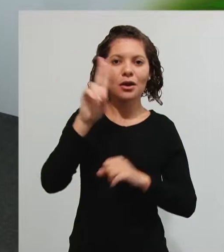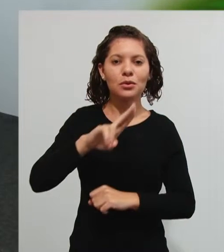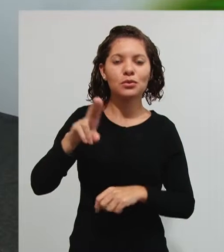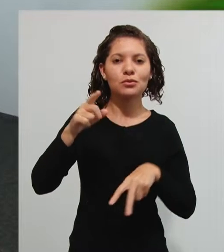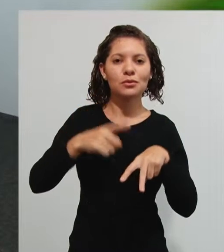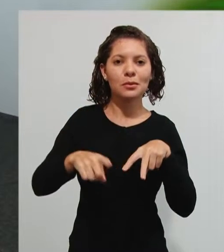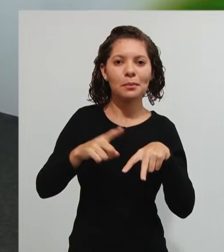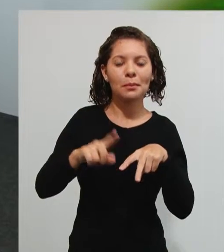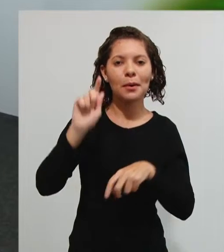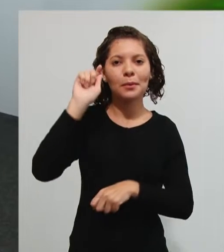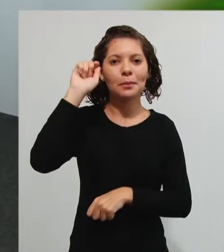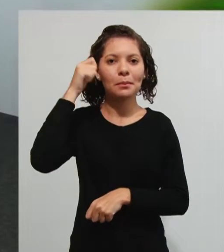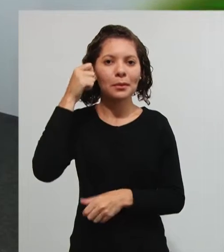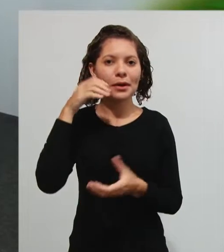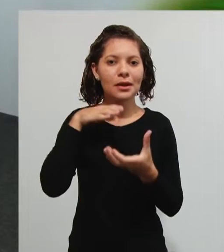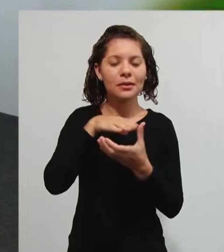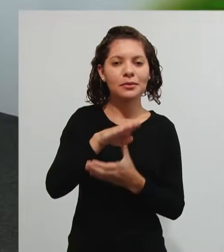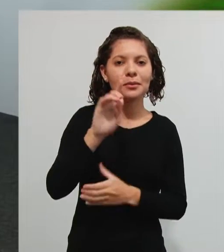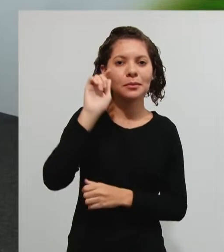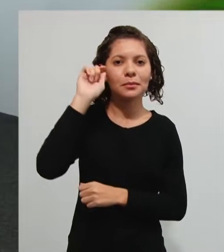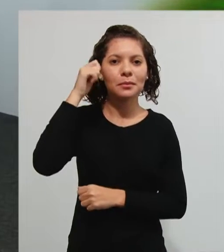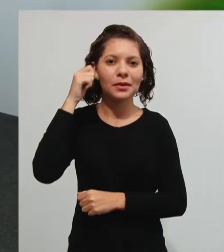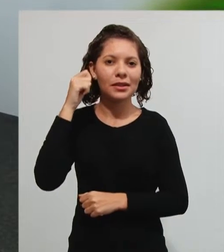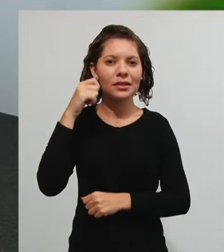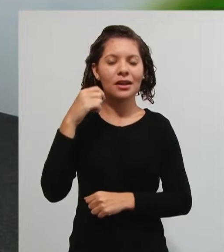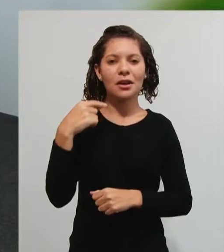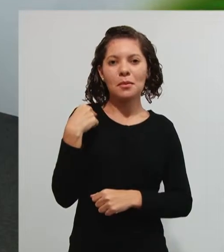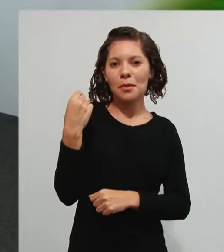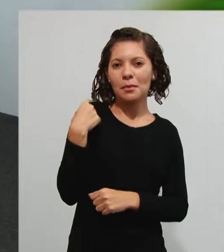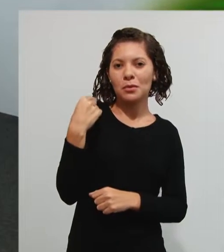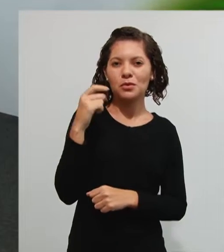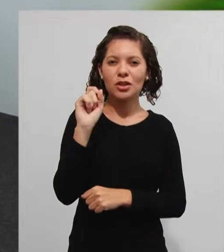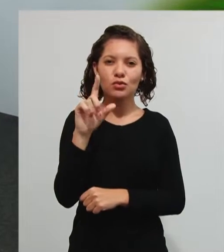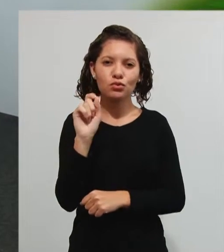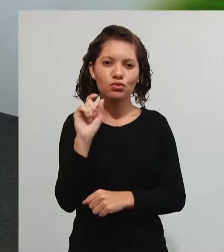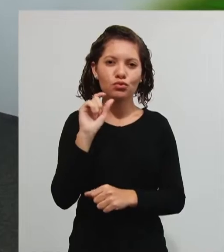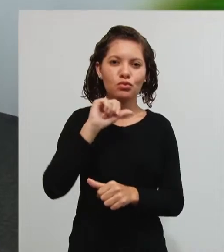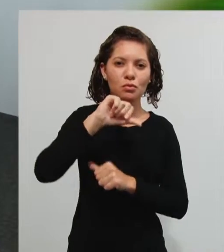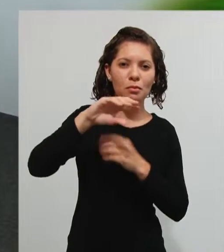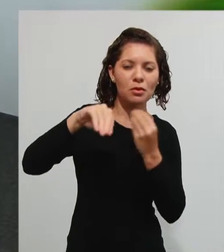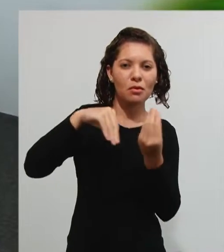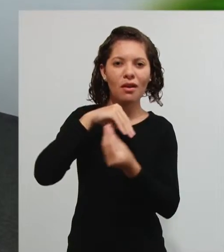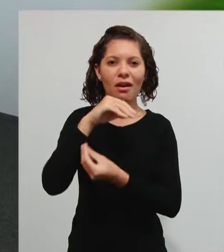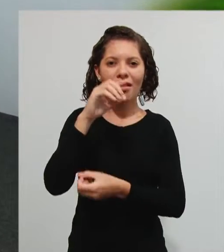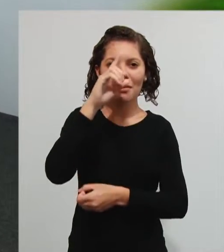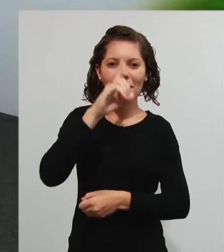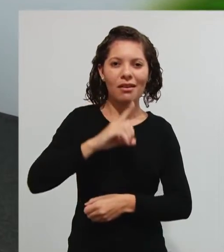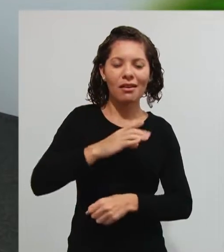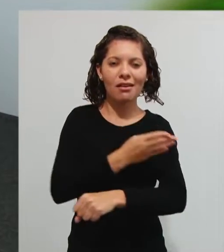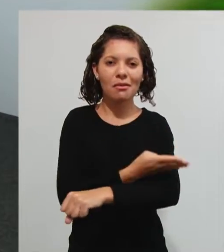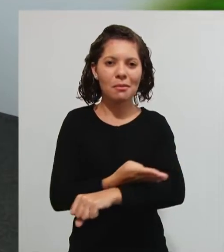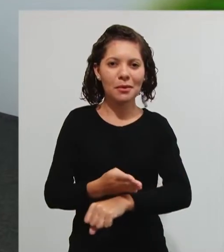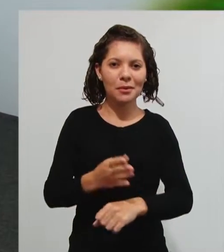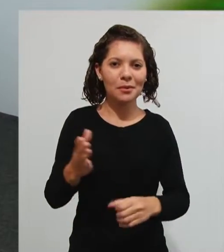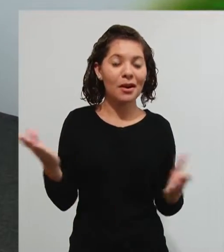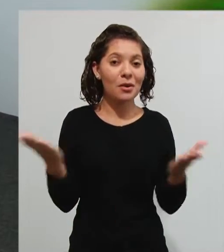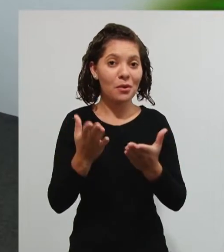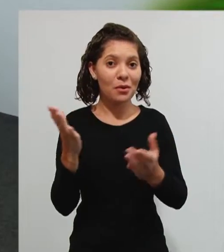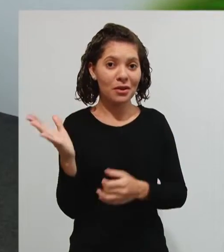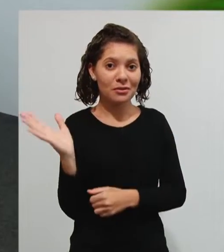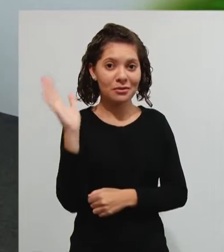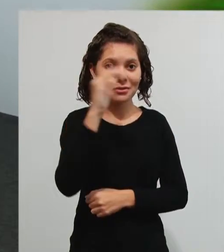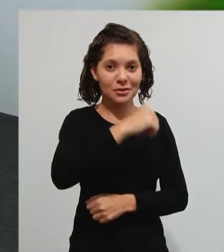sapatos pretos e uma blusa em tons azul, amarelo e branco. Vamos para o que interessa, falar